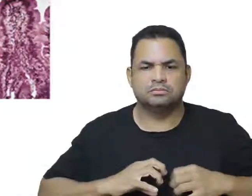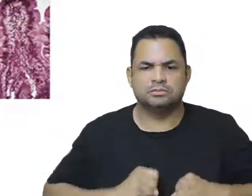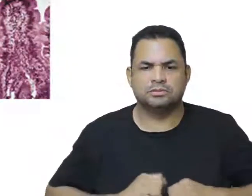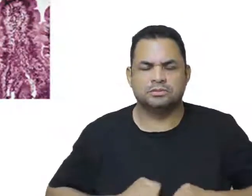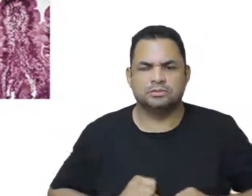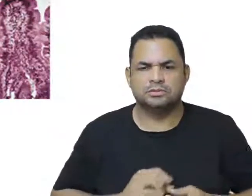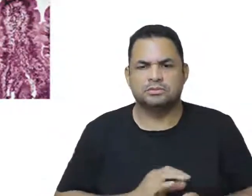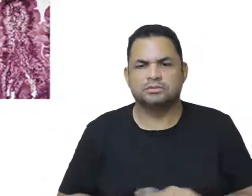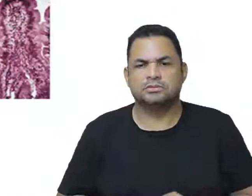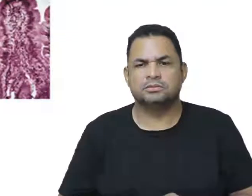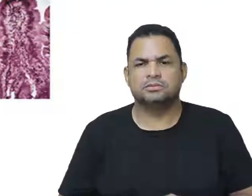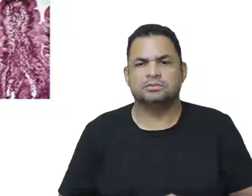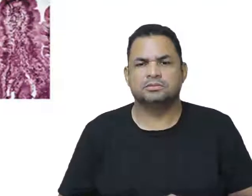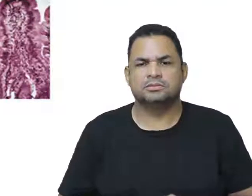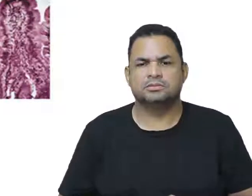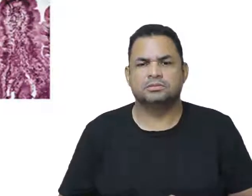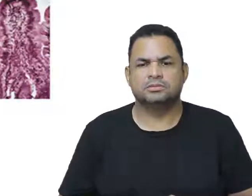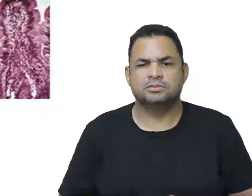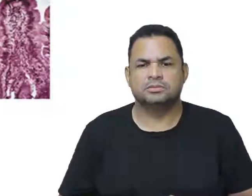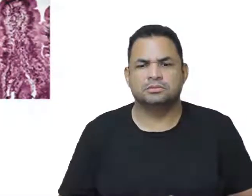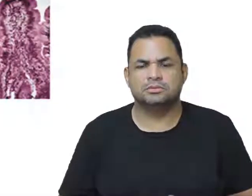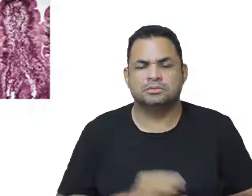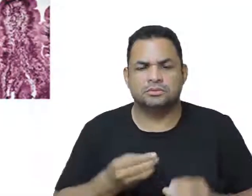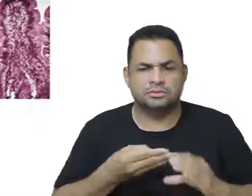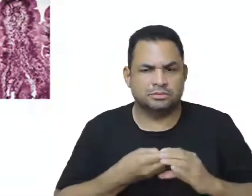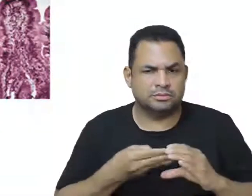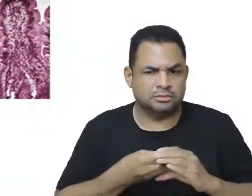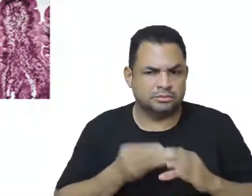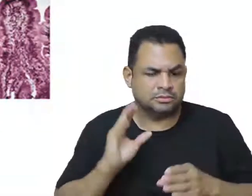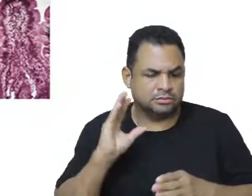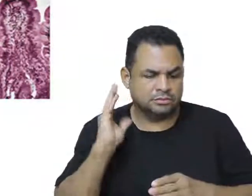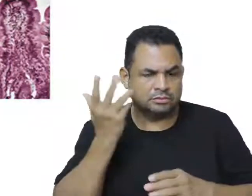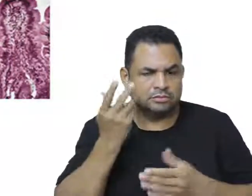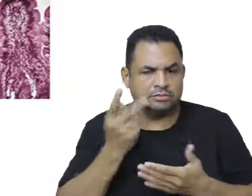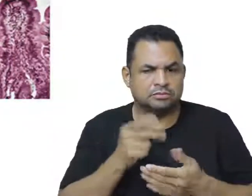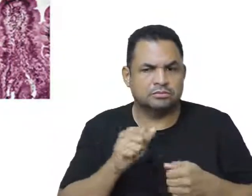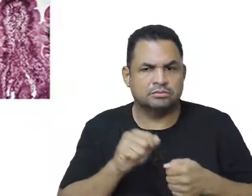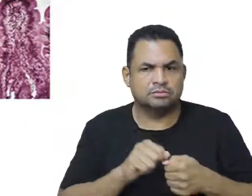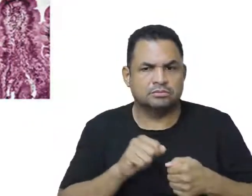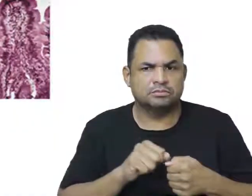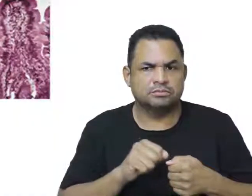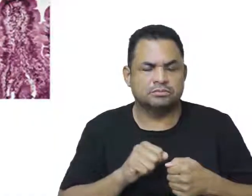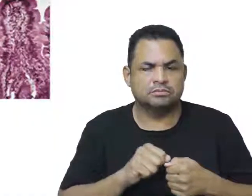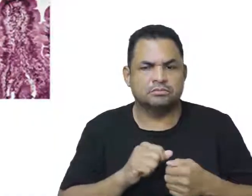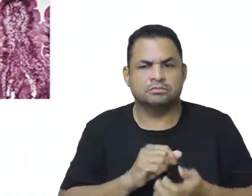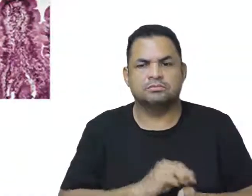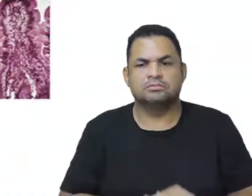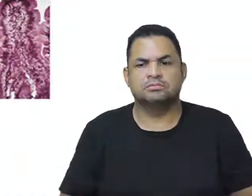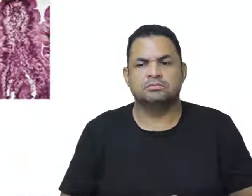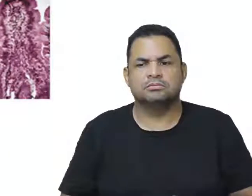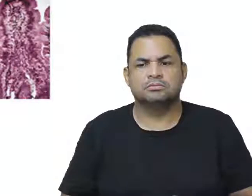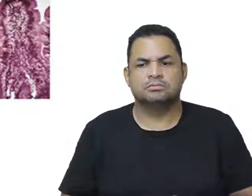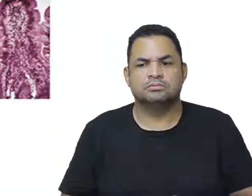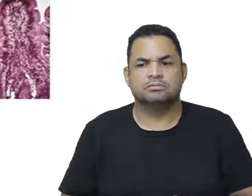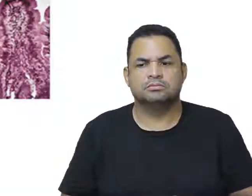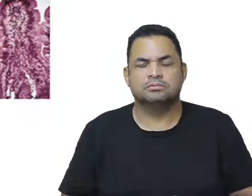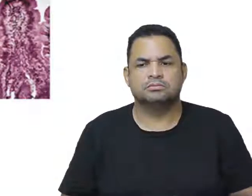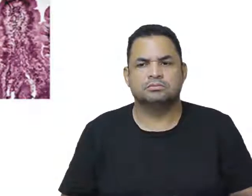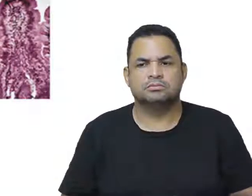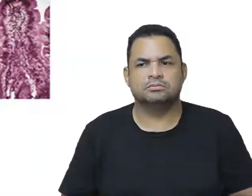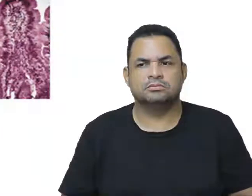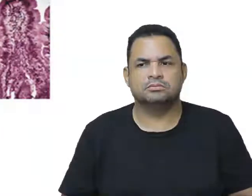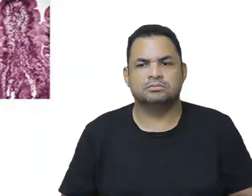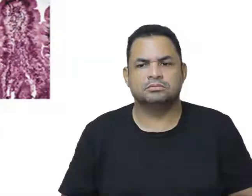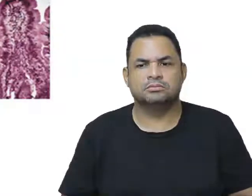elas têm, né? Que essas células são capazes de fazer. Elas pegam esse nutriente, que estão